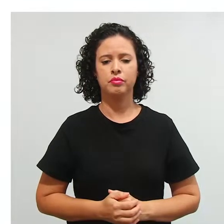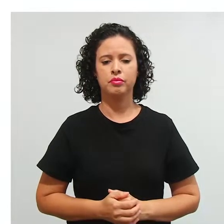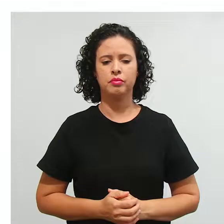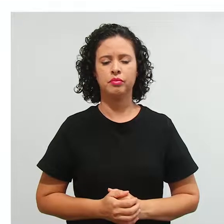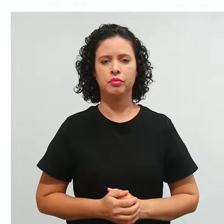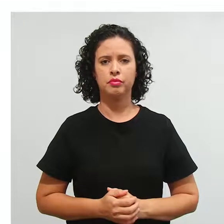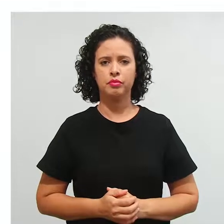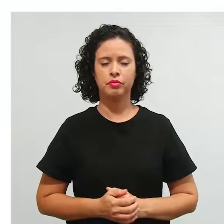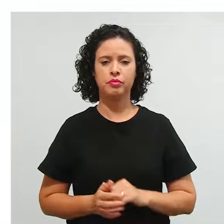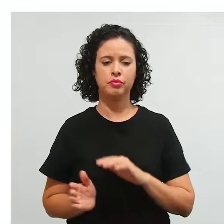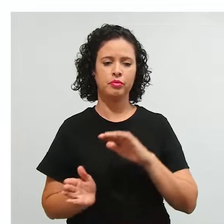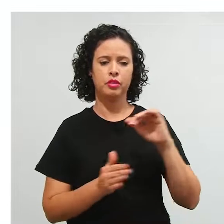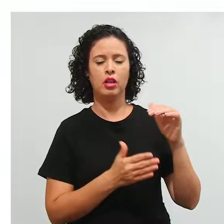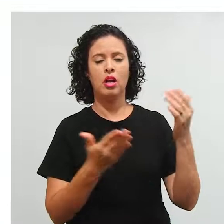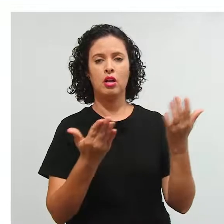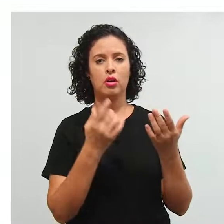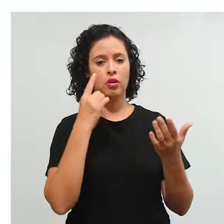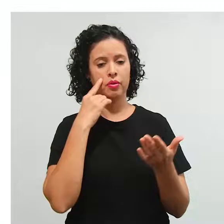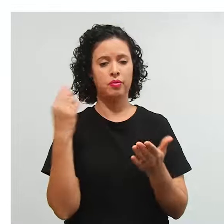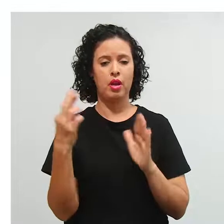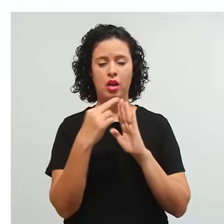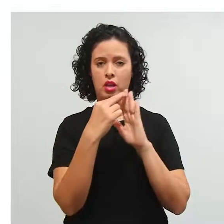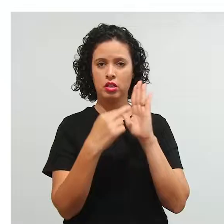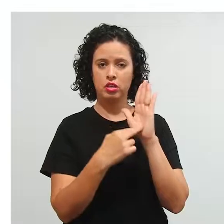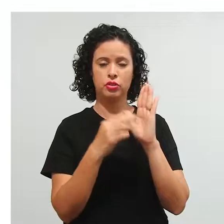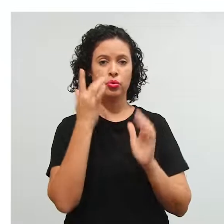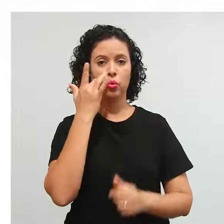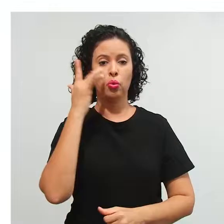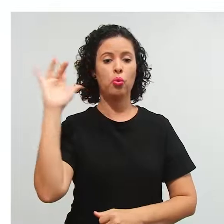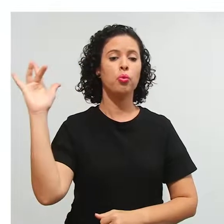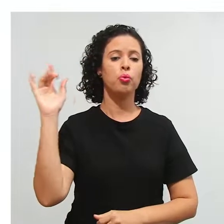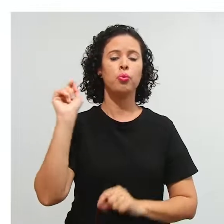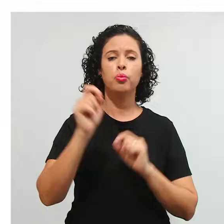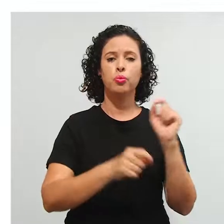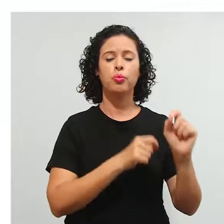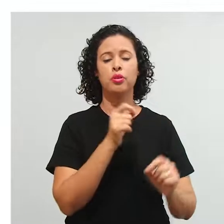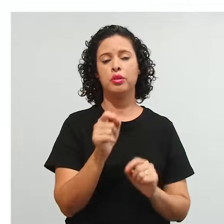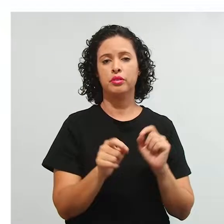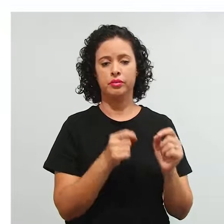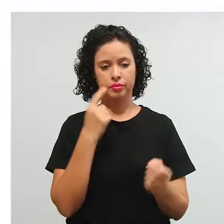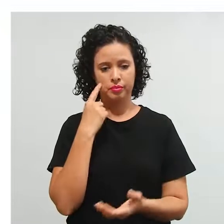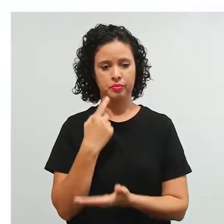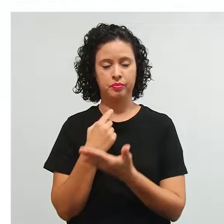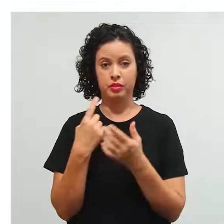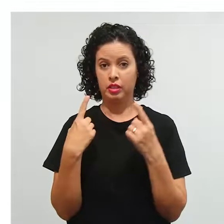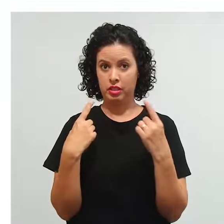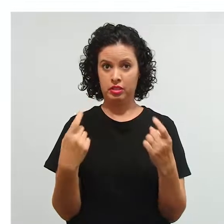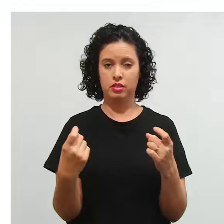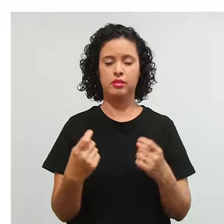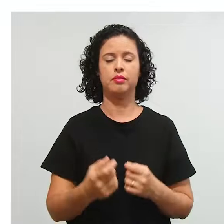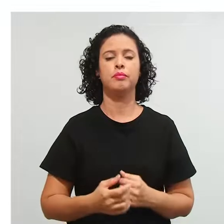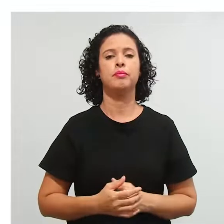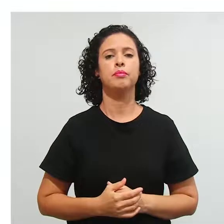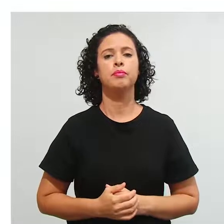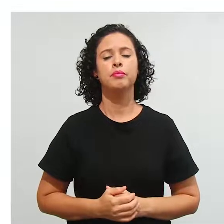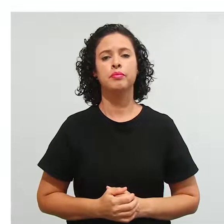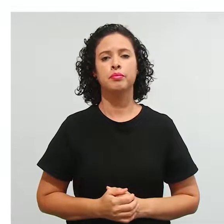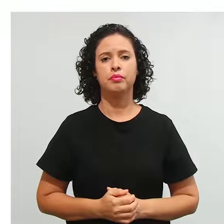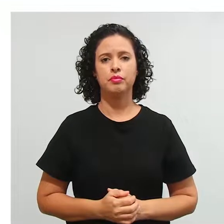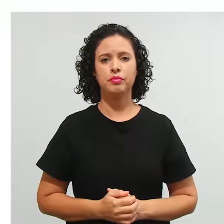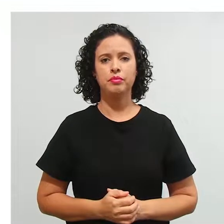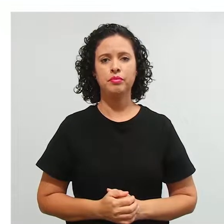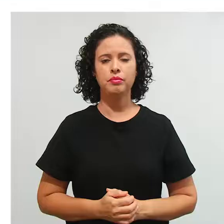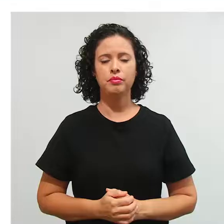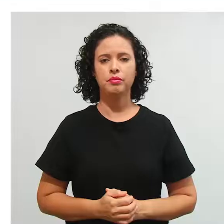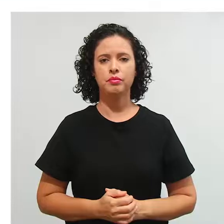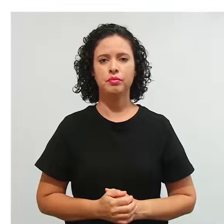Agora vamos falar da regra de ouro, que é bem interessante. Então, o que é a regra